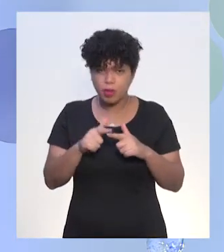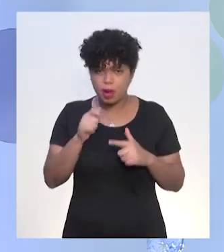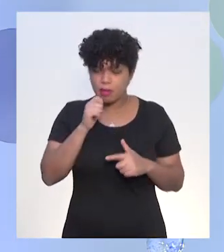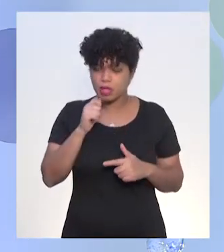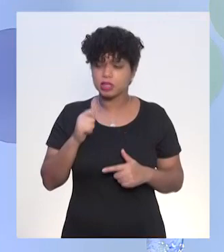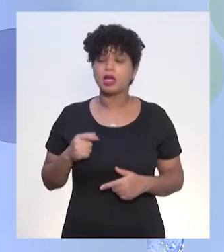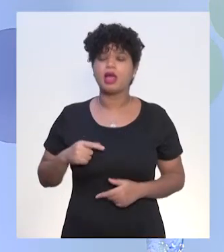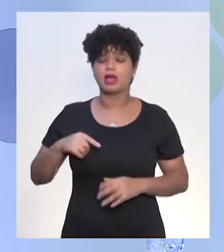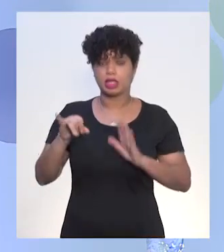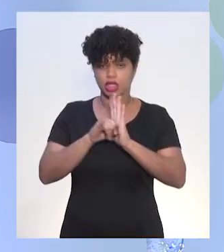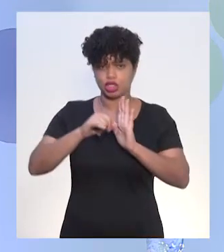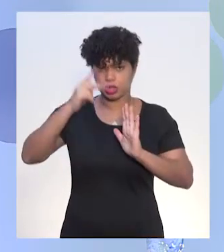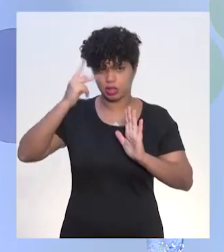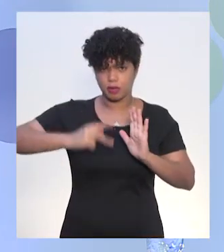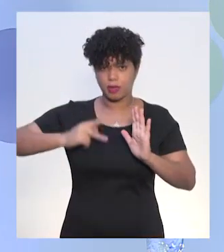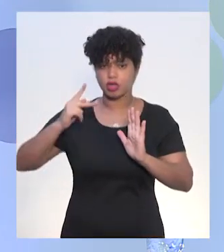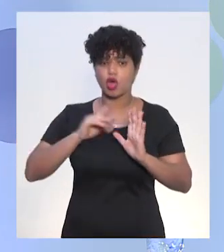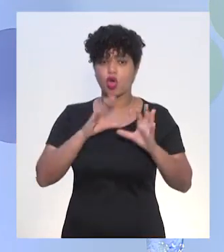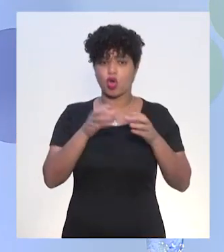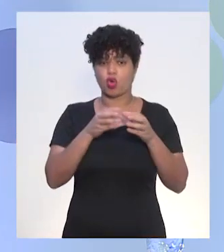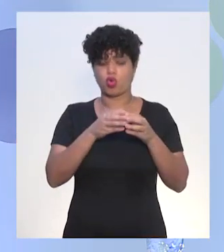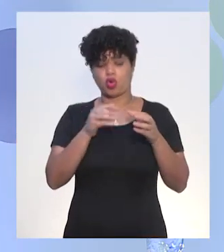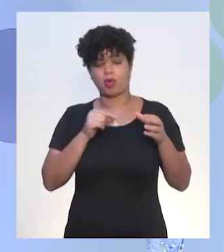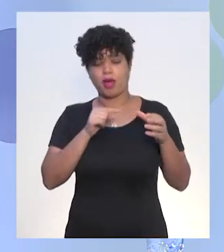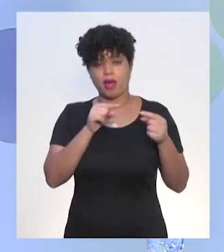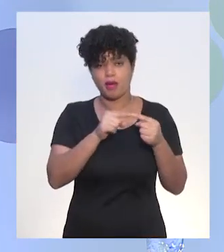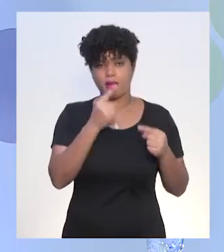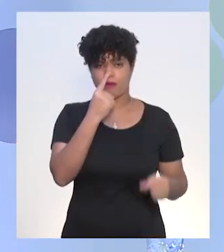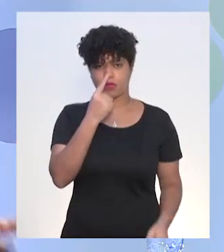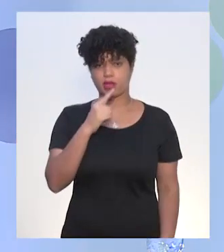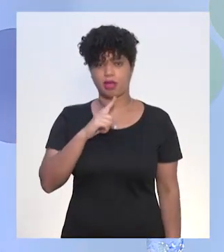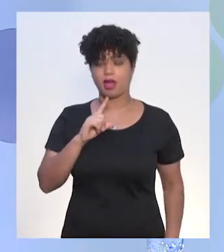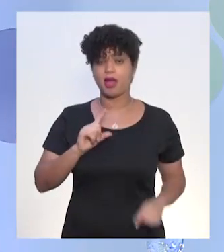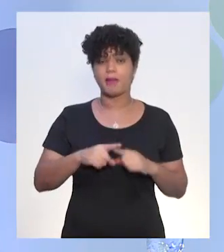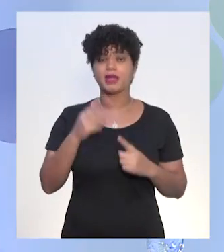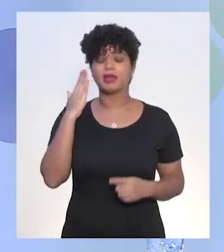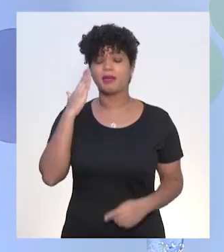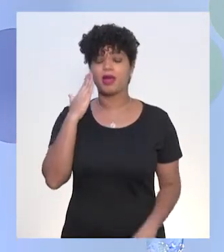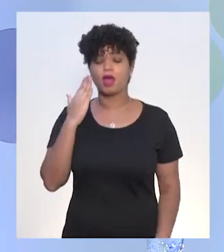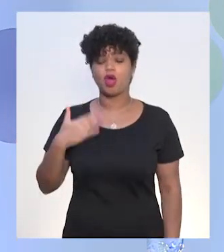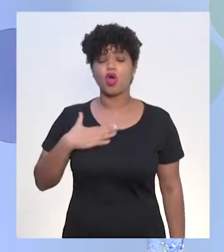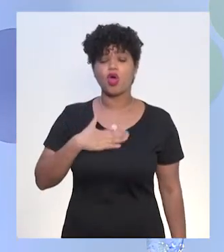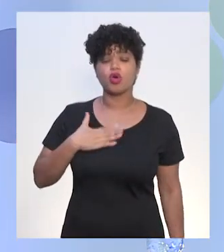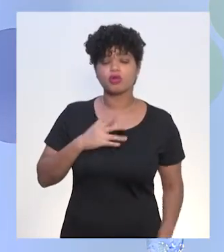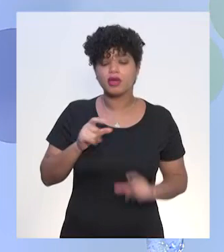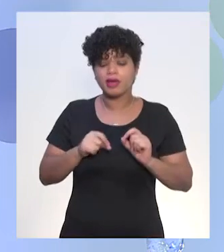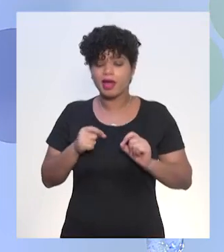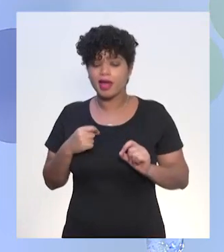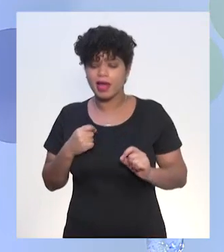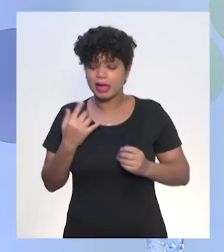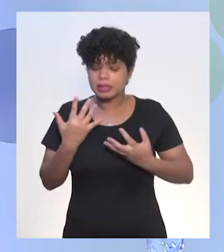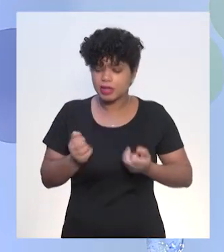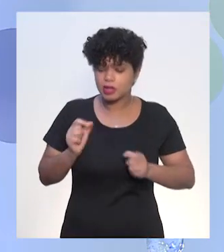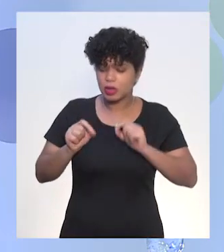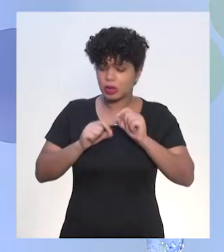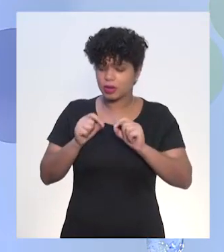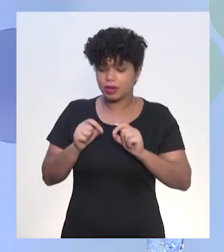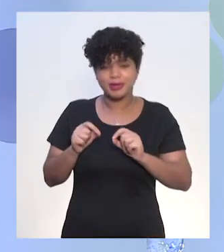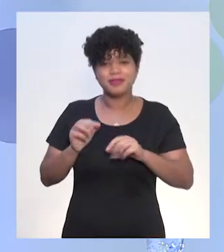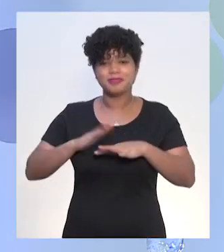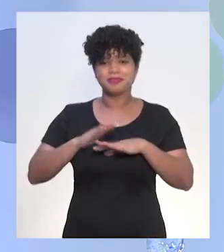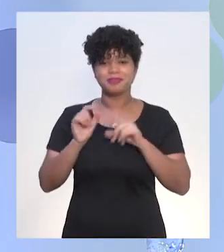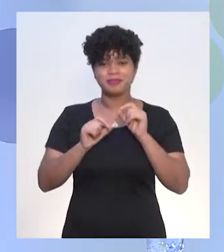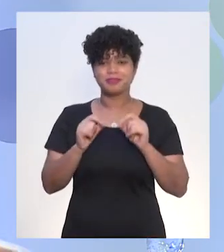eles terem as identidade esses grupos mas é muito importante a gente saber o que a gente gosta o quê que eu aceito o que eu deixo de